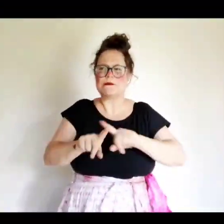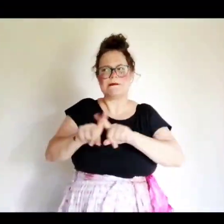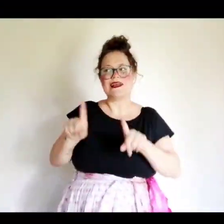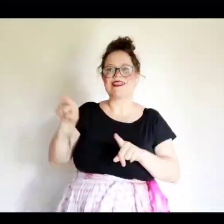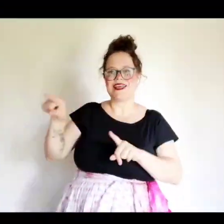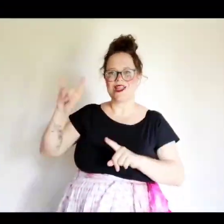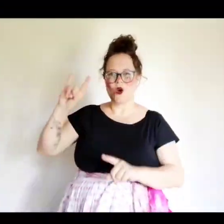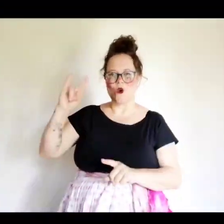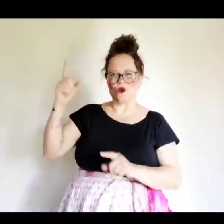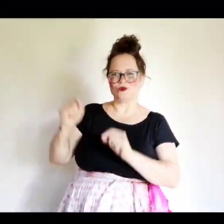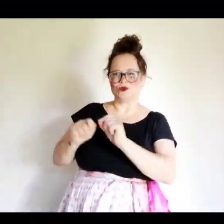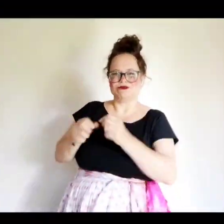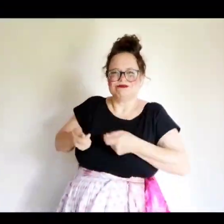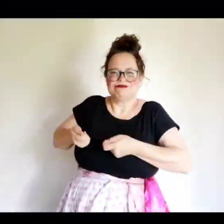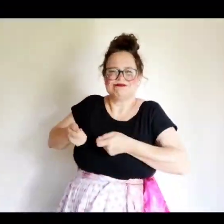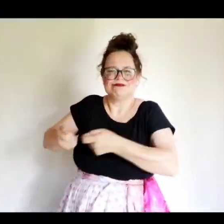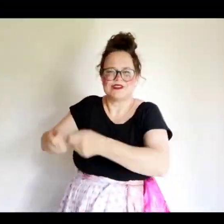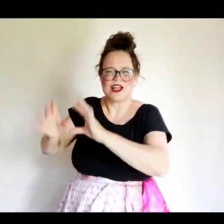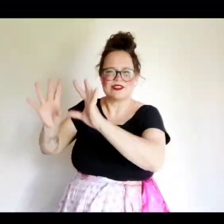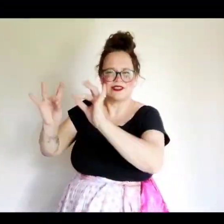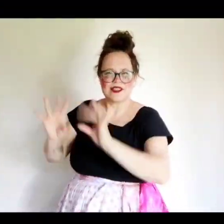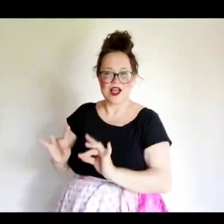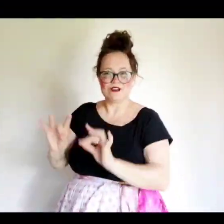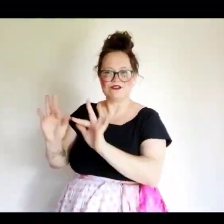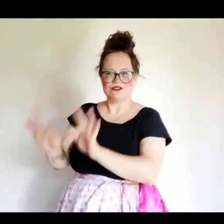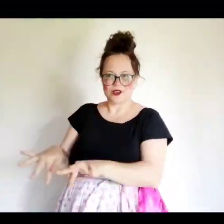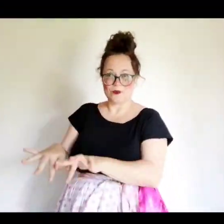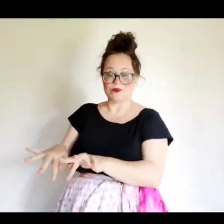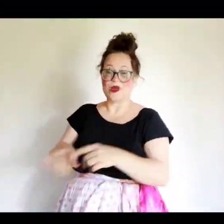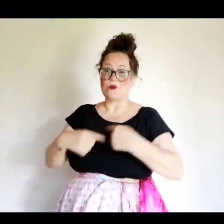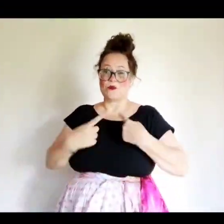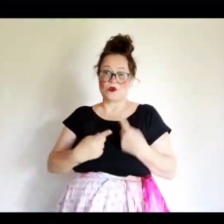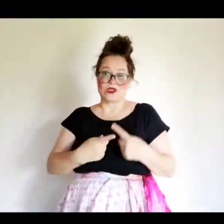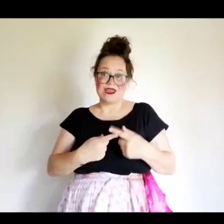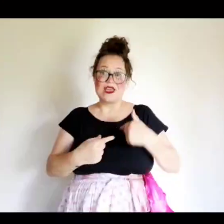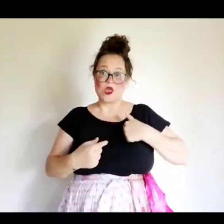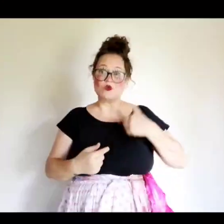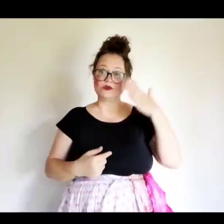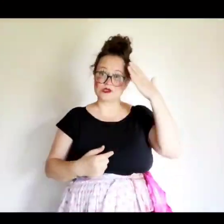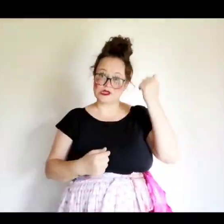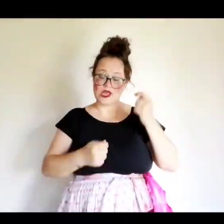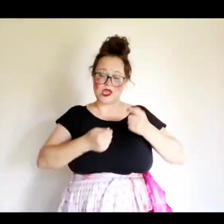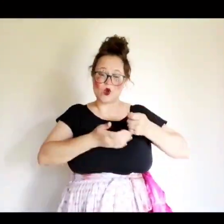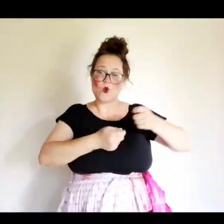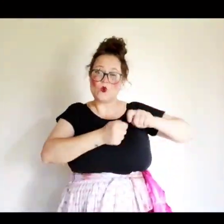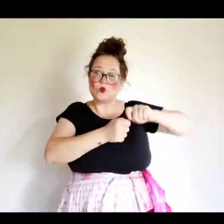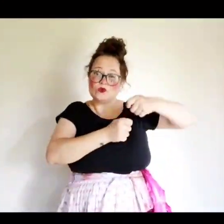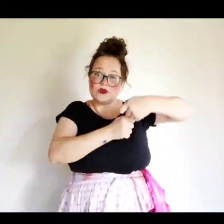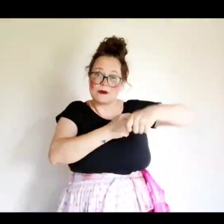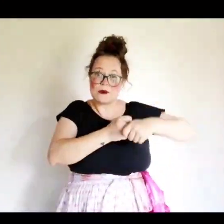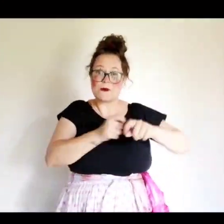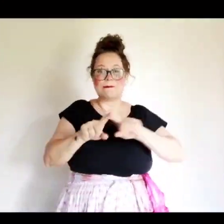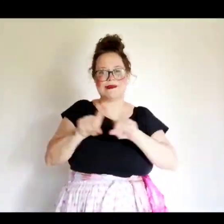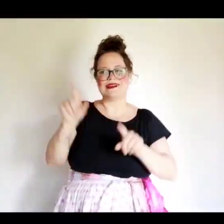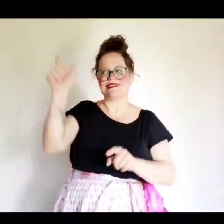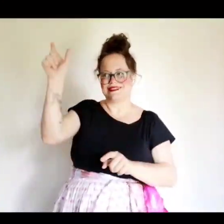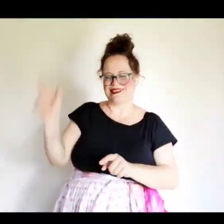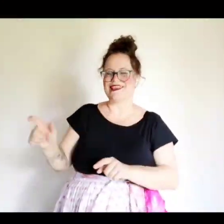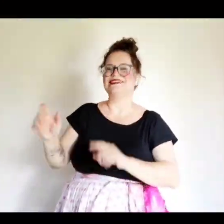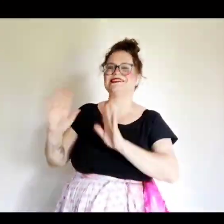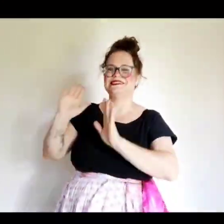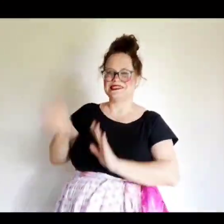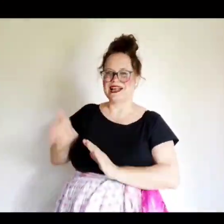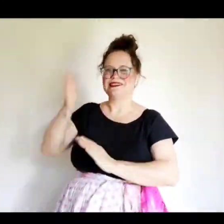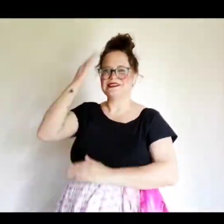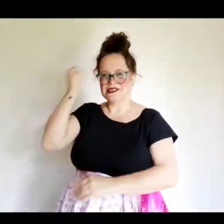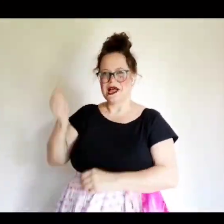tirar algumas dúvidas. Porque eu sou um costureiro à mão. Costura a máquina, mas eu prefiro fazer coisas à mão, né? E